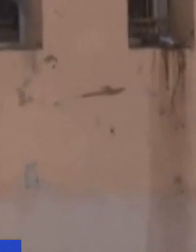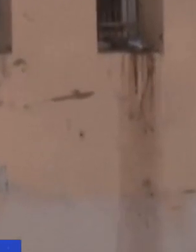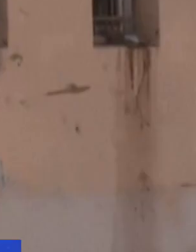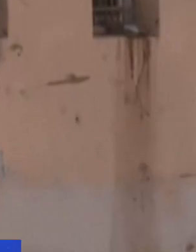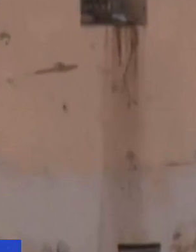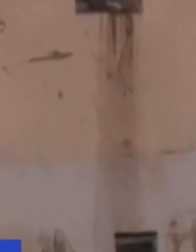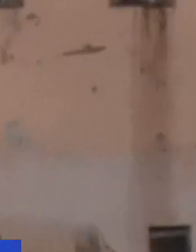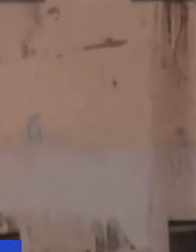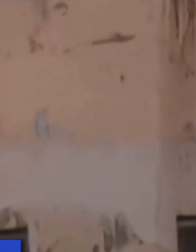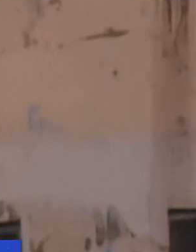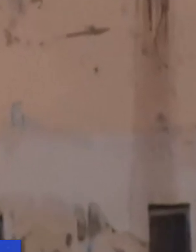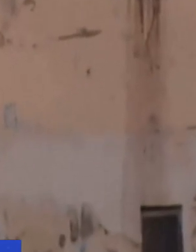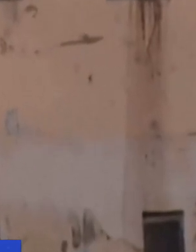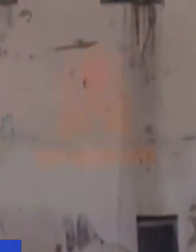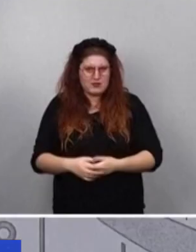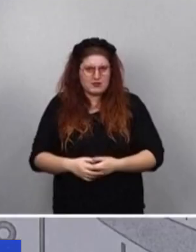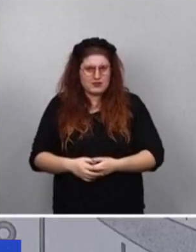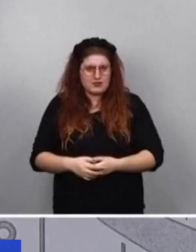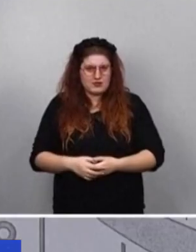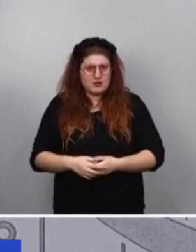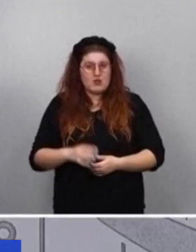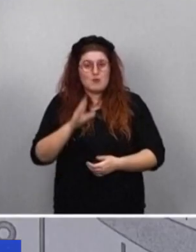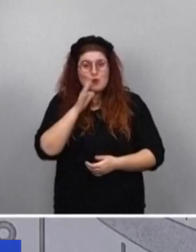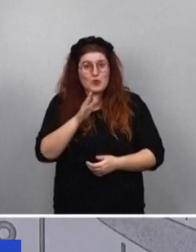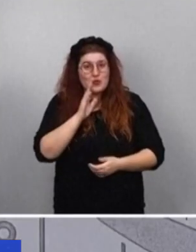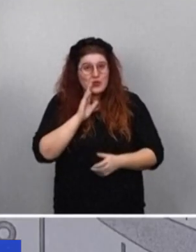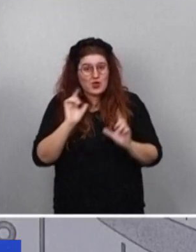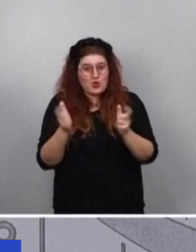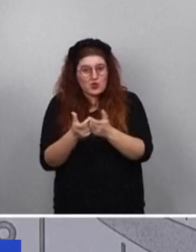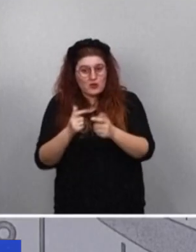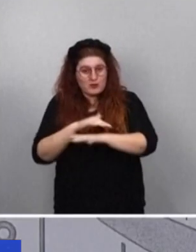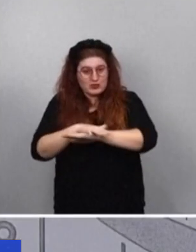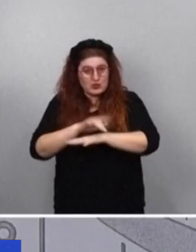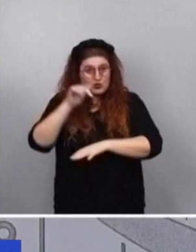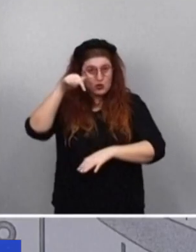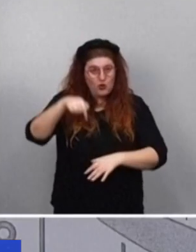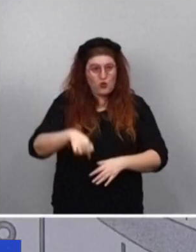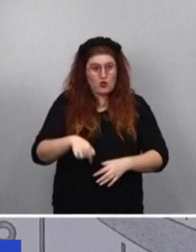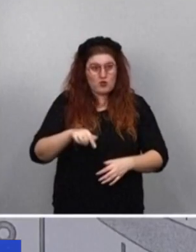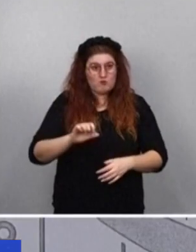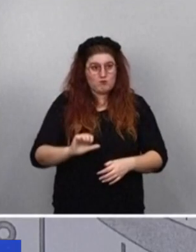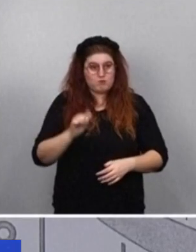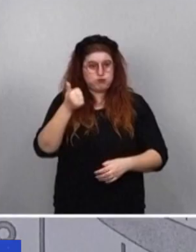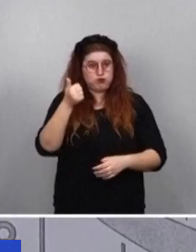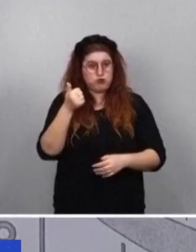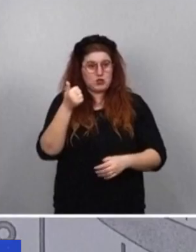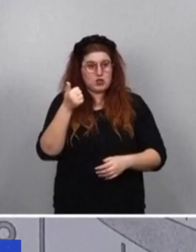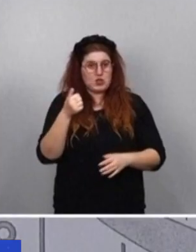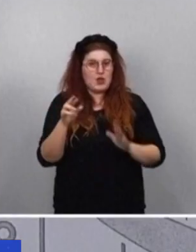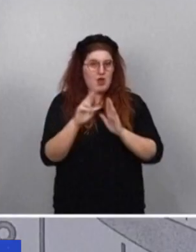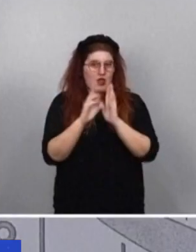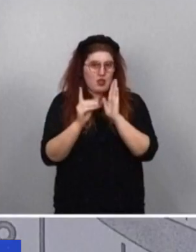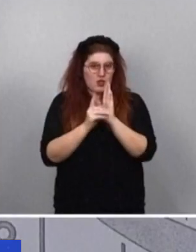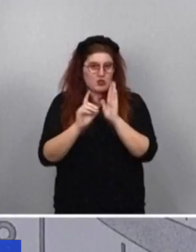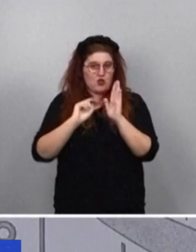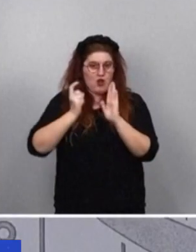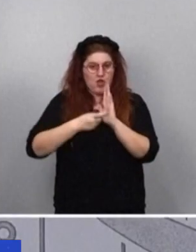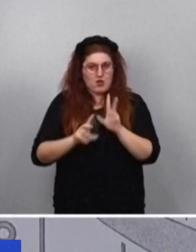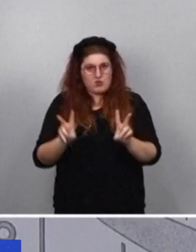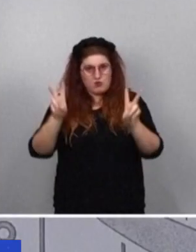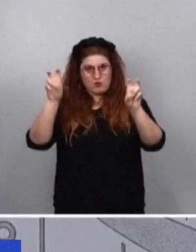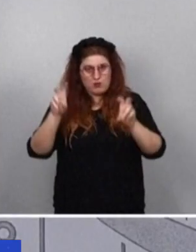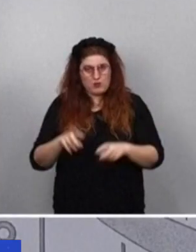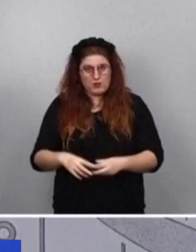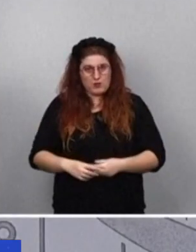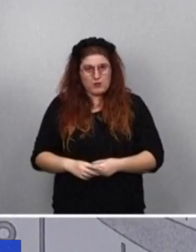serão ampliadas às mais pessoas e bens, enquanto os agricultores receberão novas ajudas no valor de 200 milhões de euros.